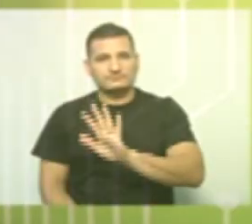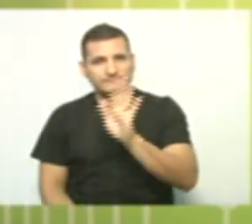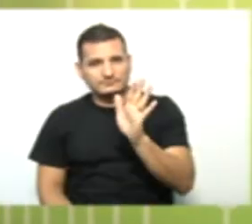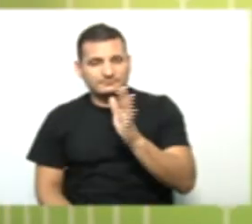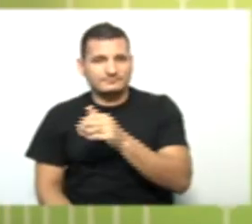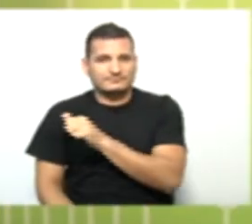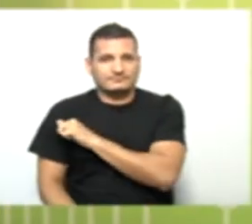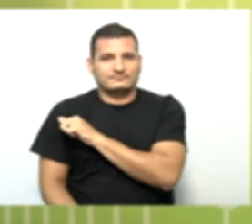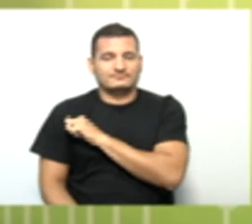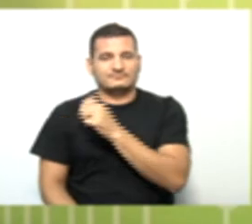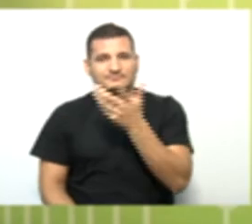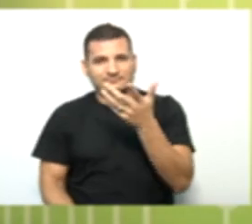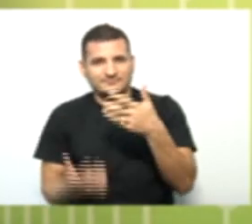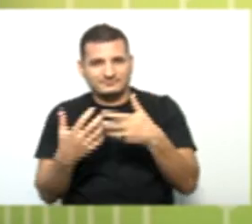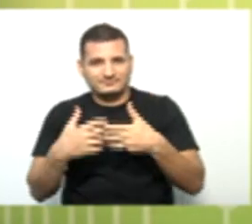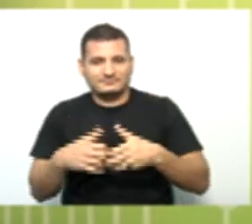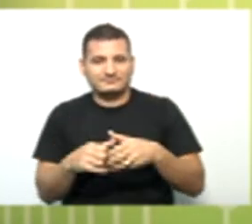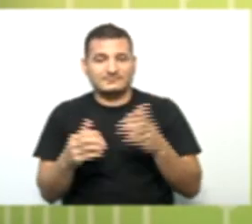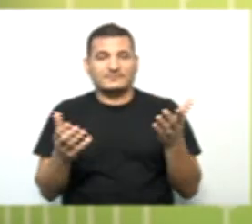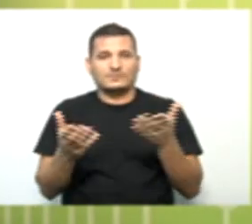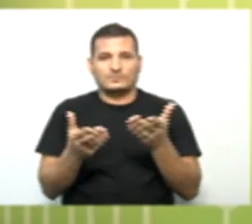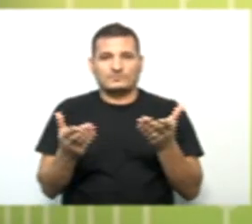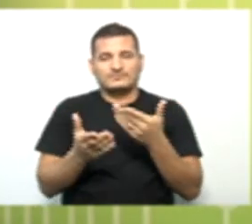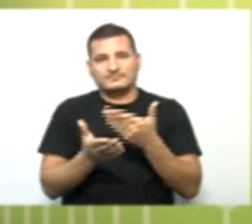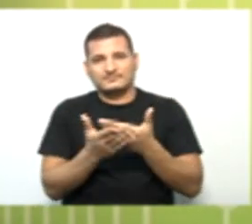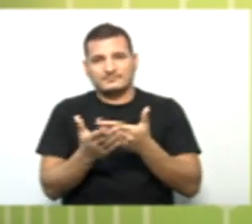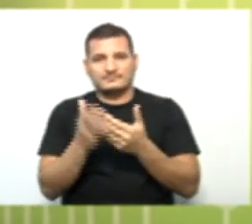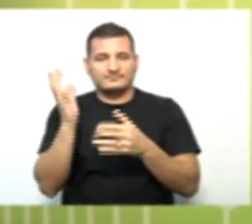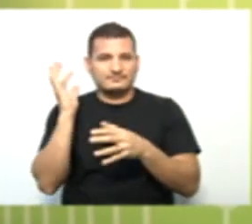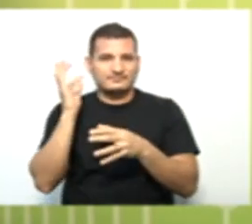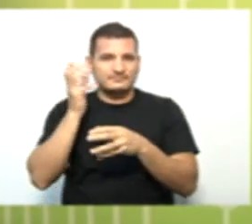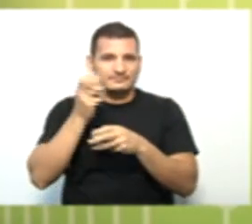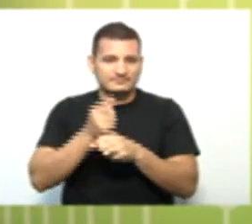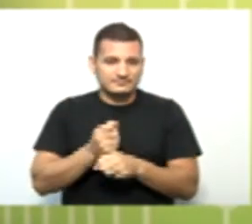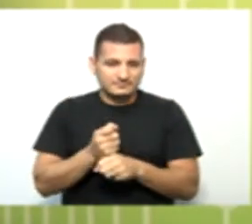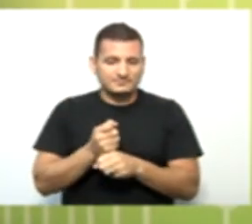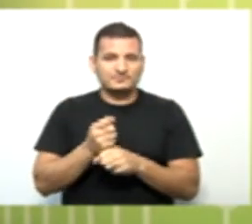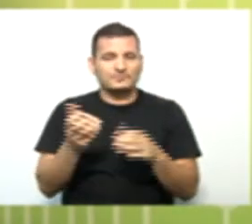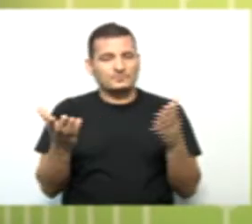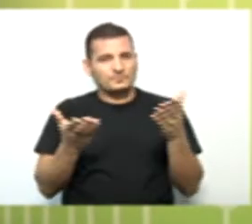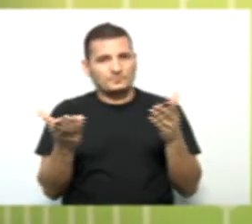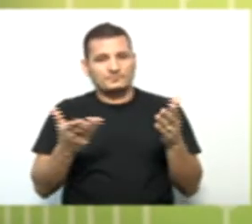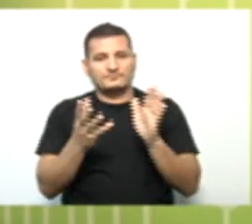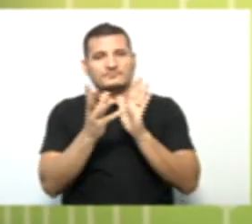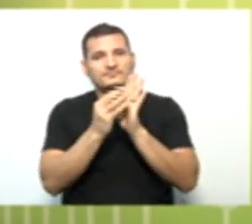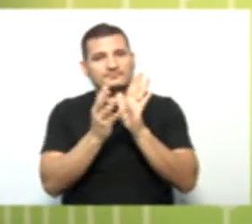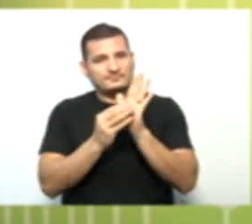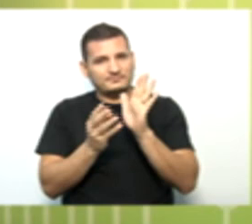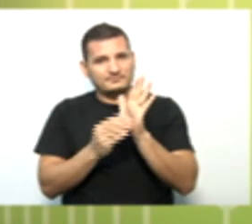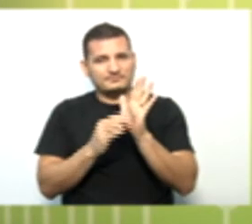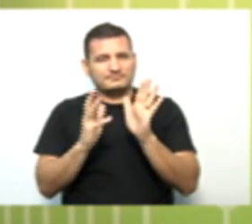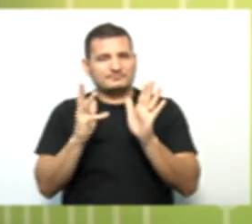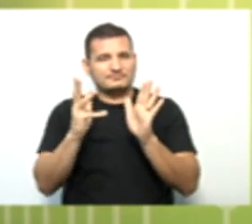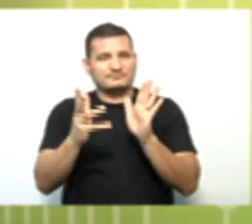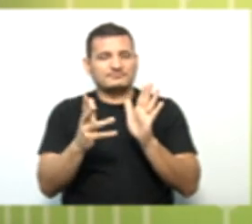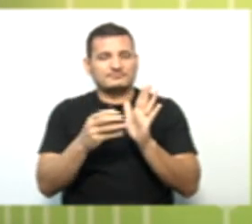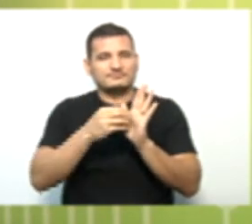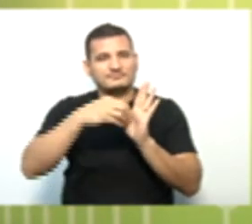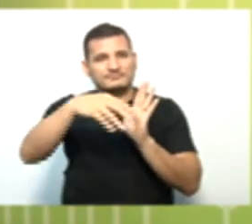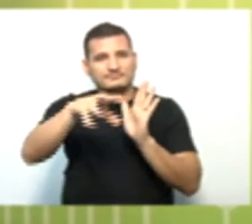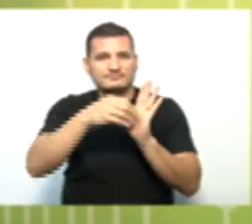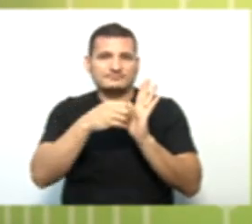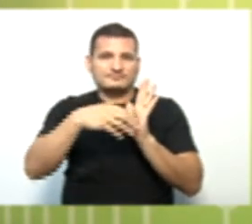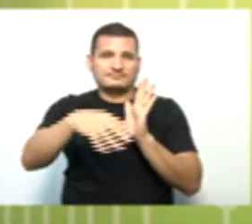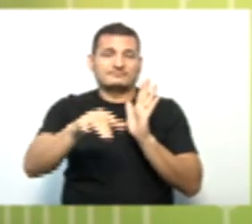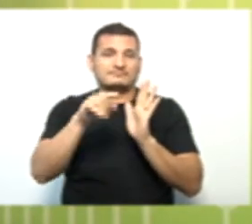Olá, alunos do IFRO, estamos aqui para a nossa aula de revisão. Então, hoje os conteúdos vão ser todos repassados para que vocês possam